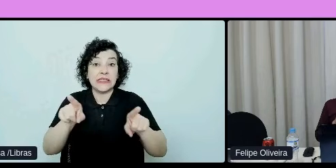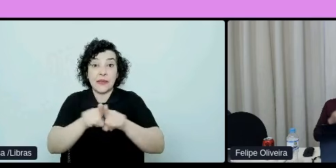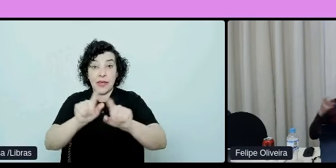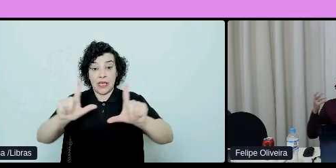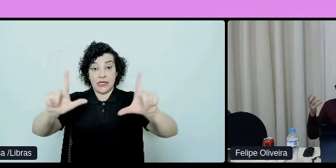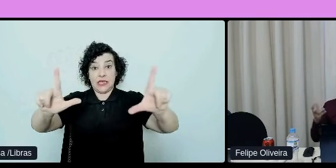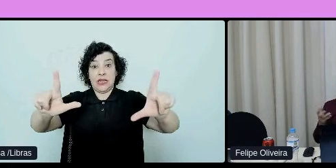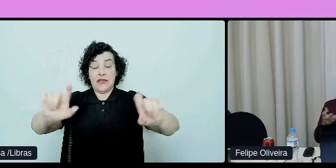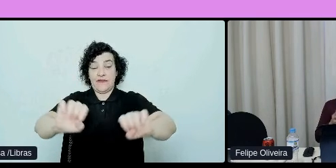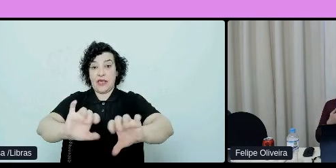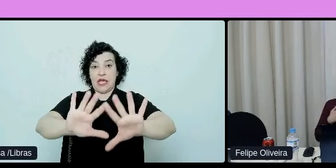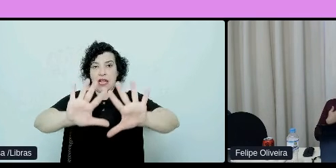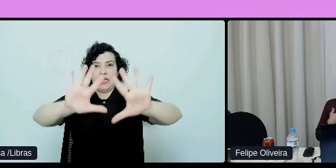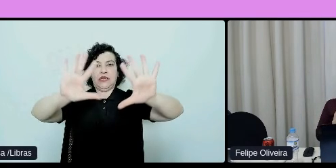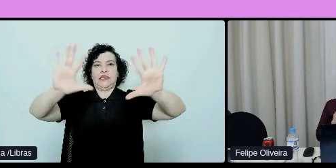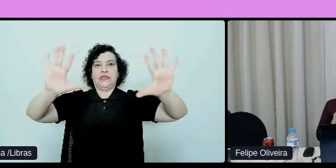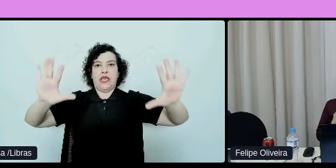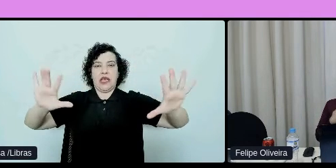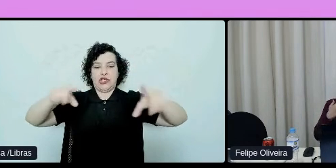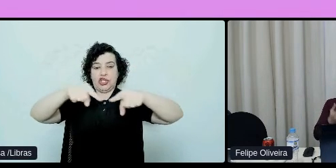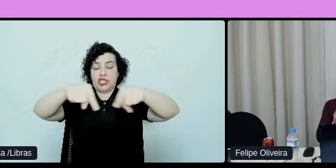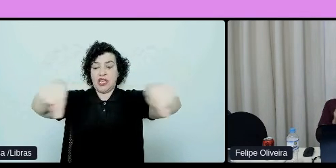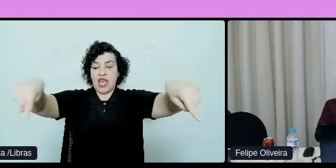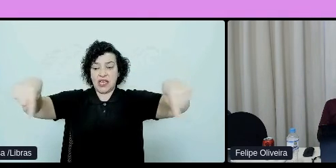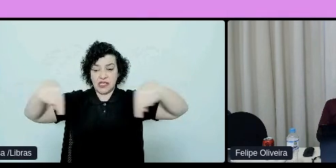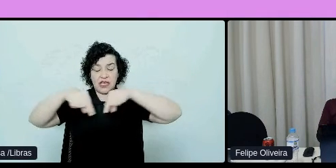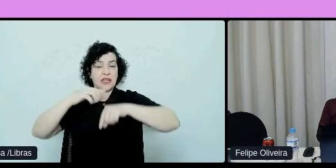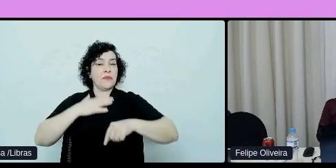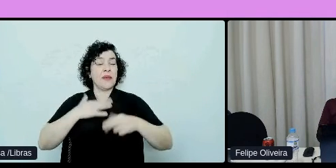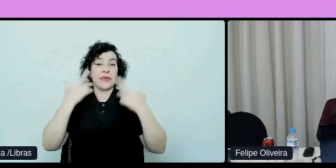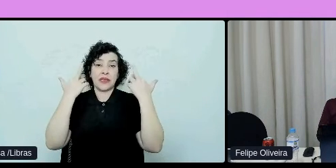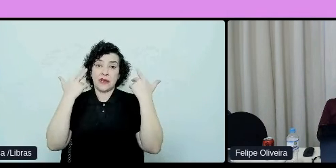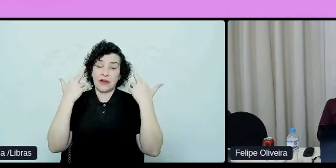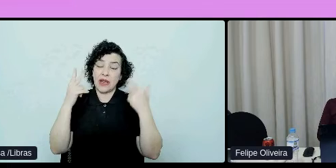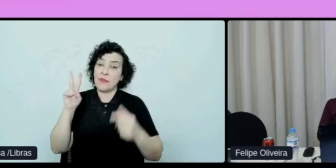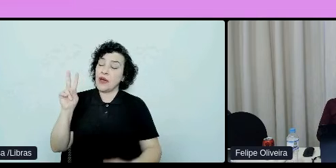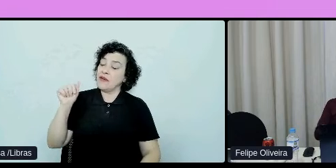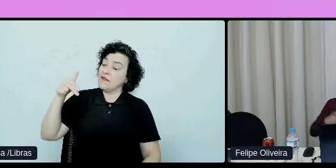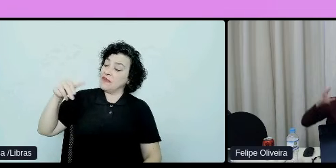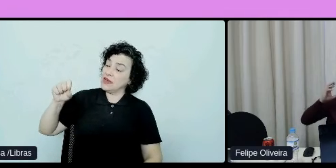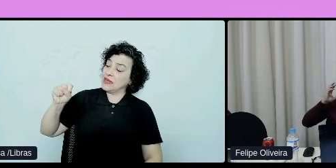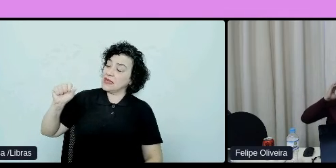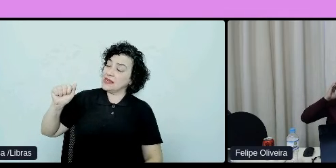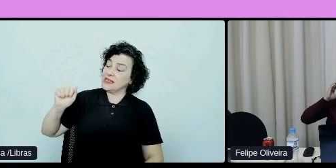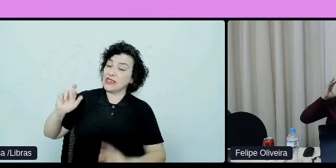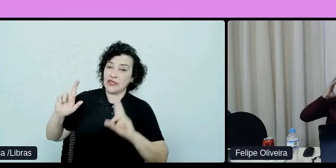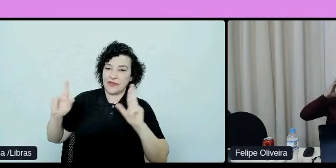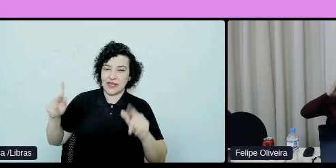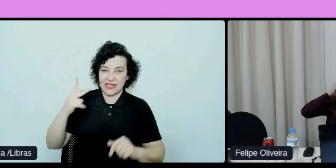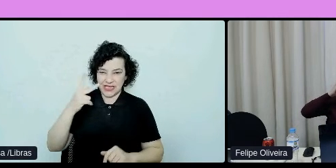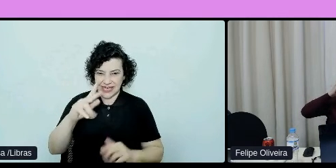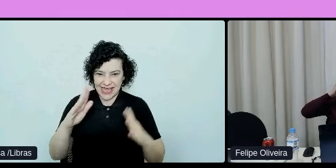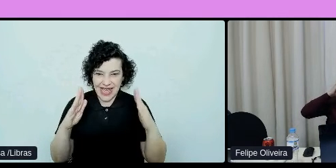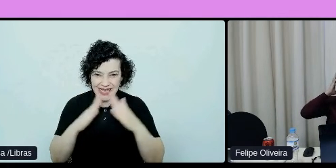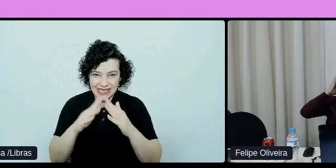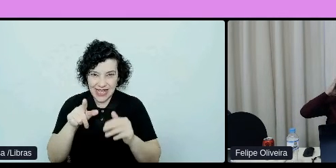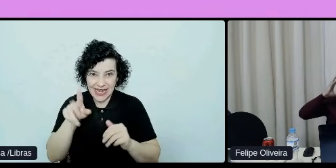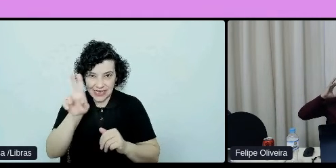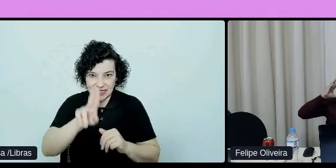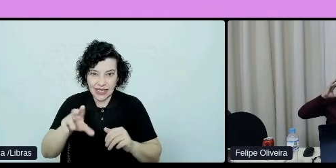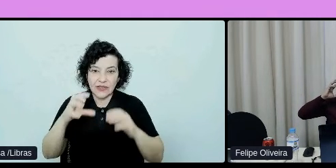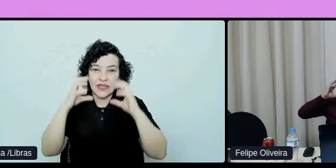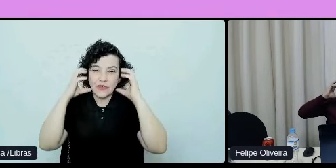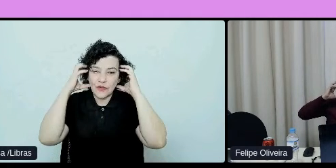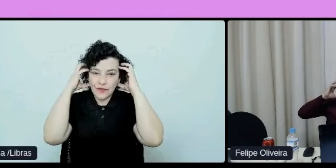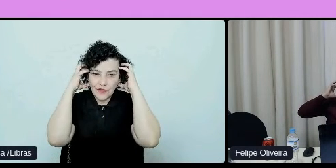da sala, não são altos para mim, mas para a Vanessa são. Então, por exemplo, em casa, vocês estão vendo que ela está usando um fone grandão